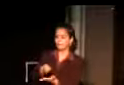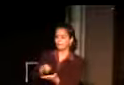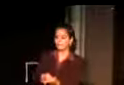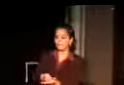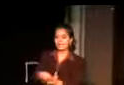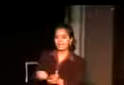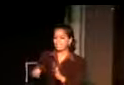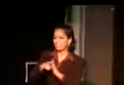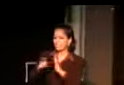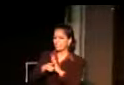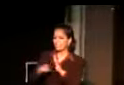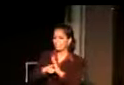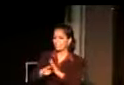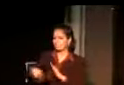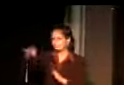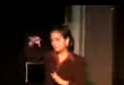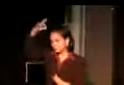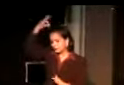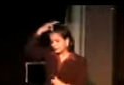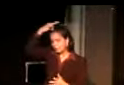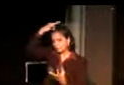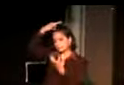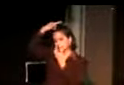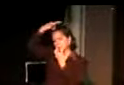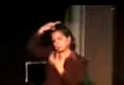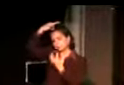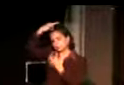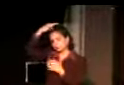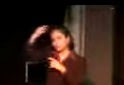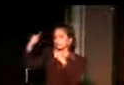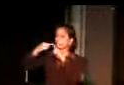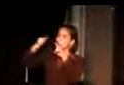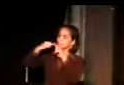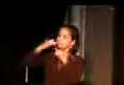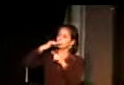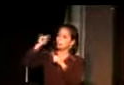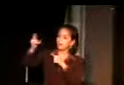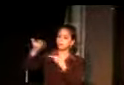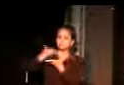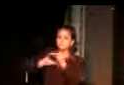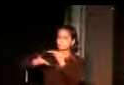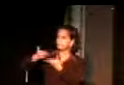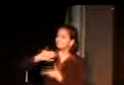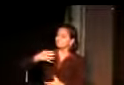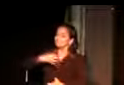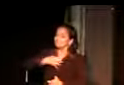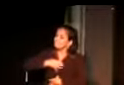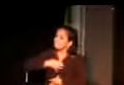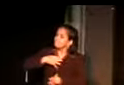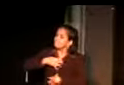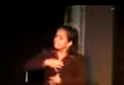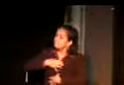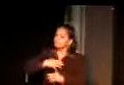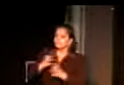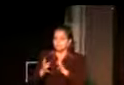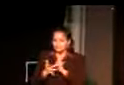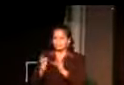qualquer homem precisa ter ao chegar a comunhão íntima com o pai a sua